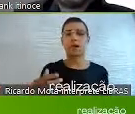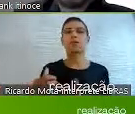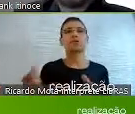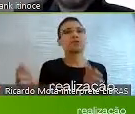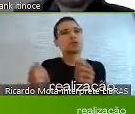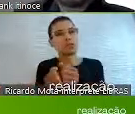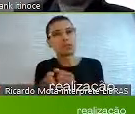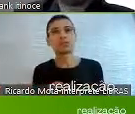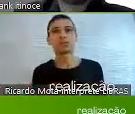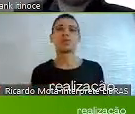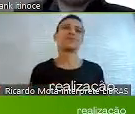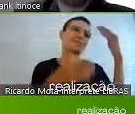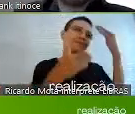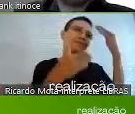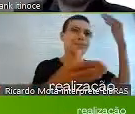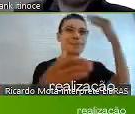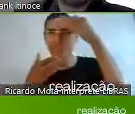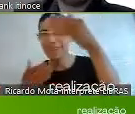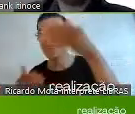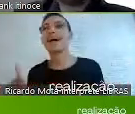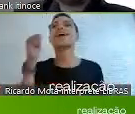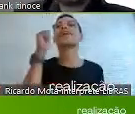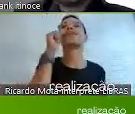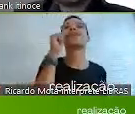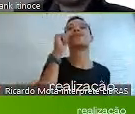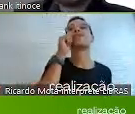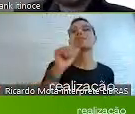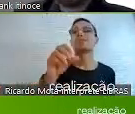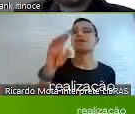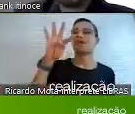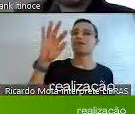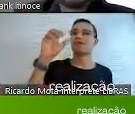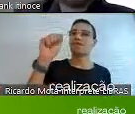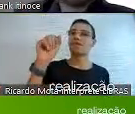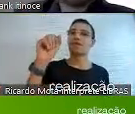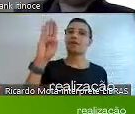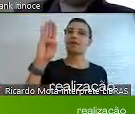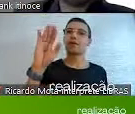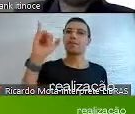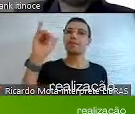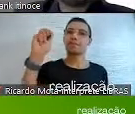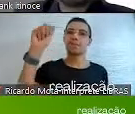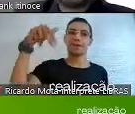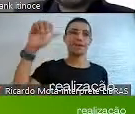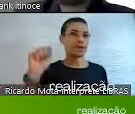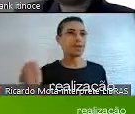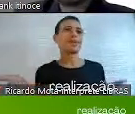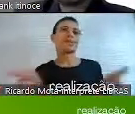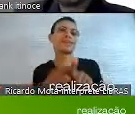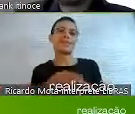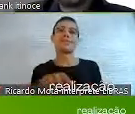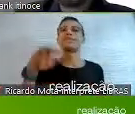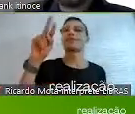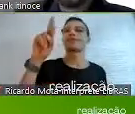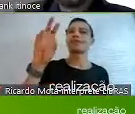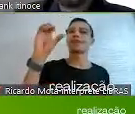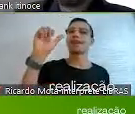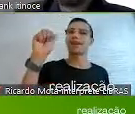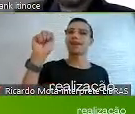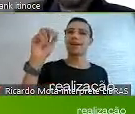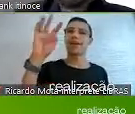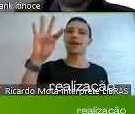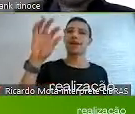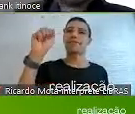Fabiana e da Rafaela, né? O pessoal da equipe de apoio aí, né? Que a gente é meio ogrão aqui de computador, mas elas ajudaram